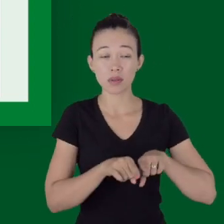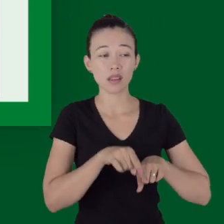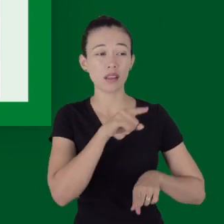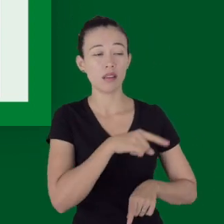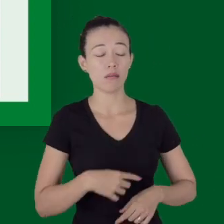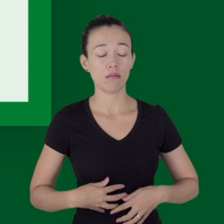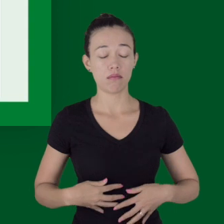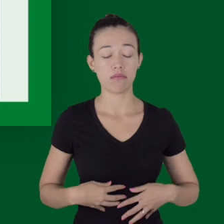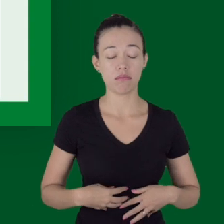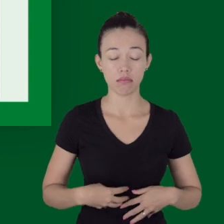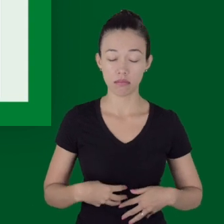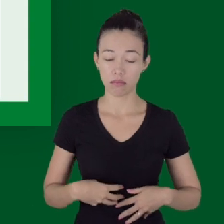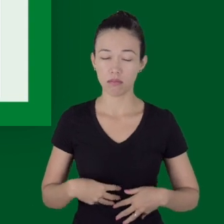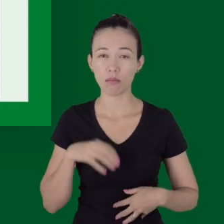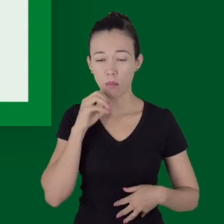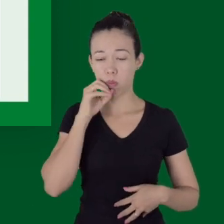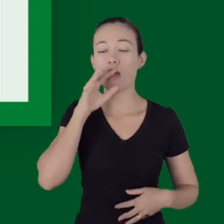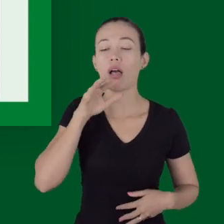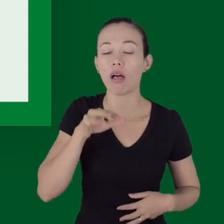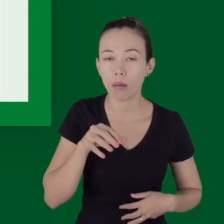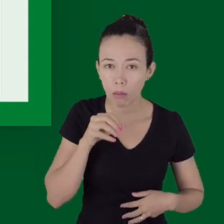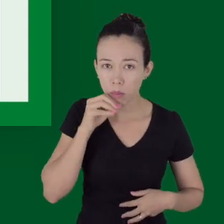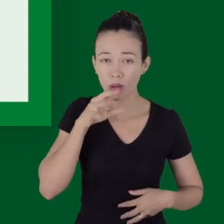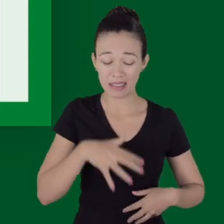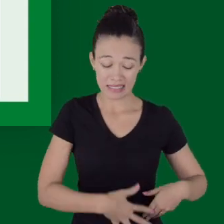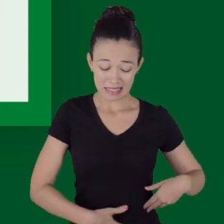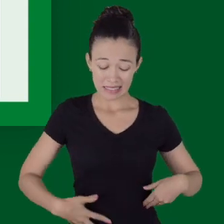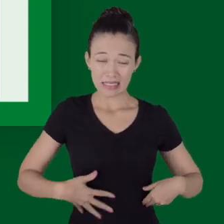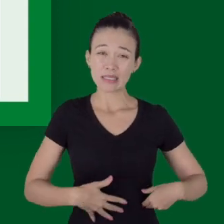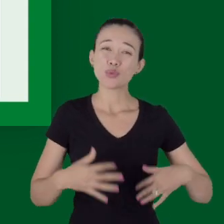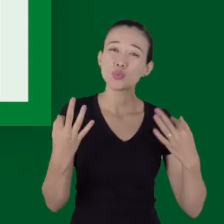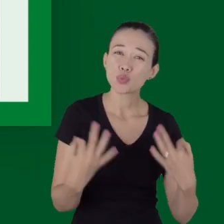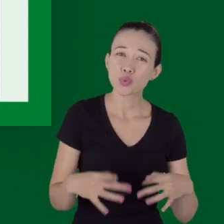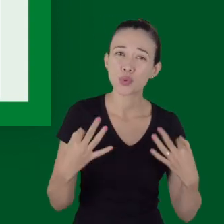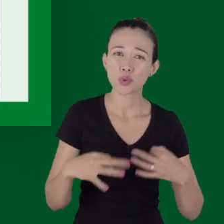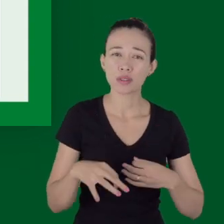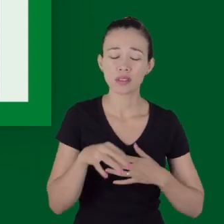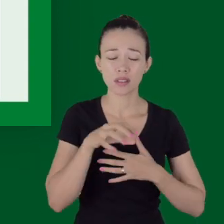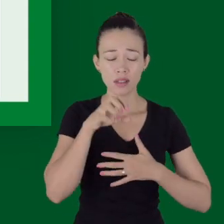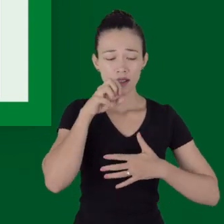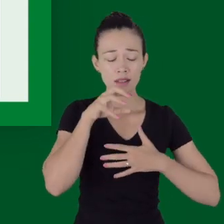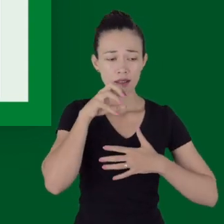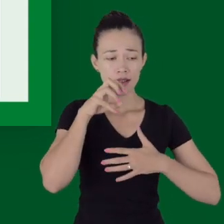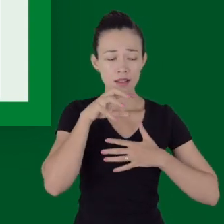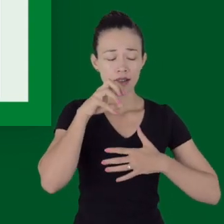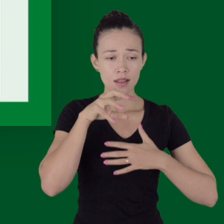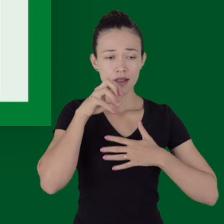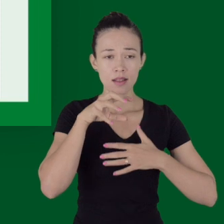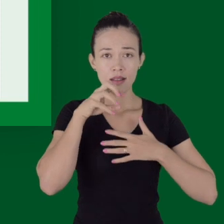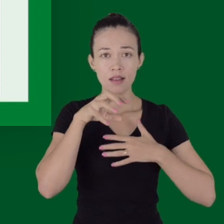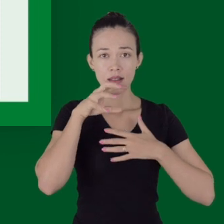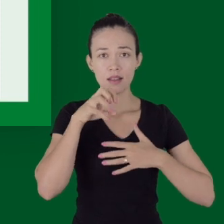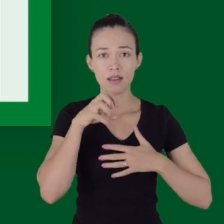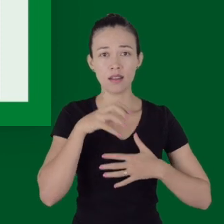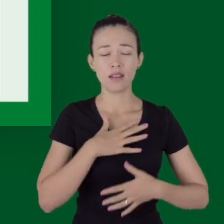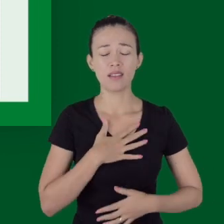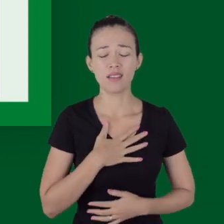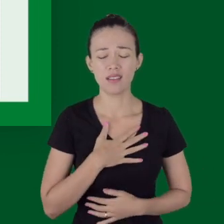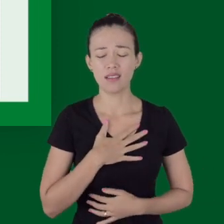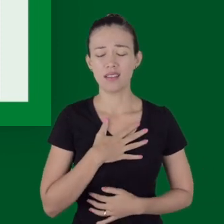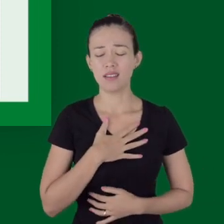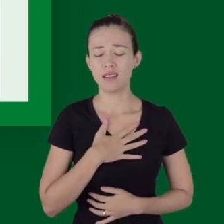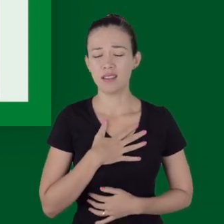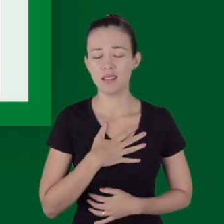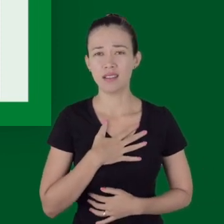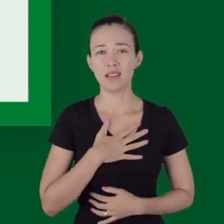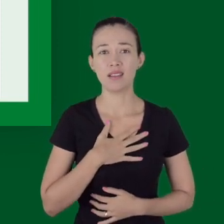alta, se o paciente estiver apresentando náusea, vômito, dor abdominal, respiração